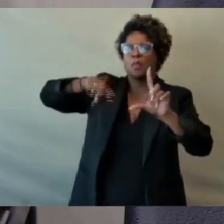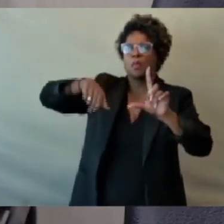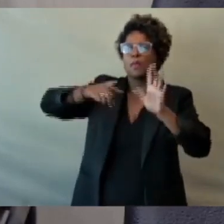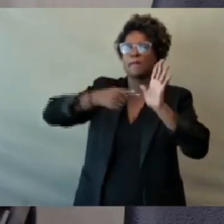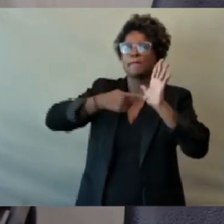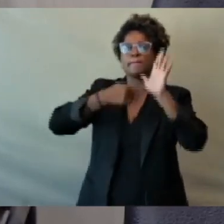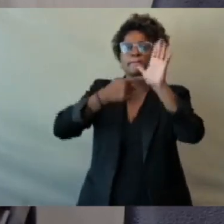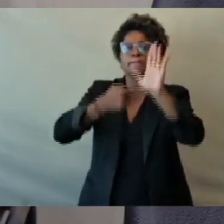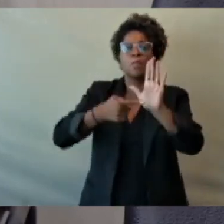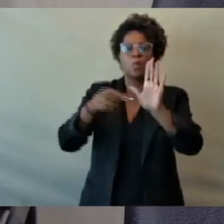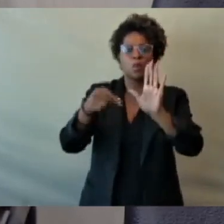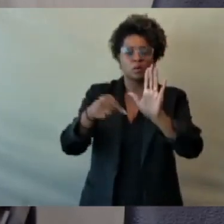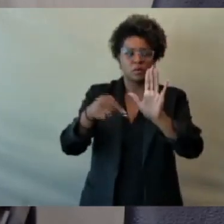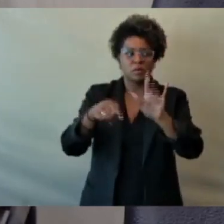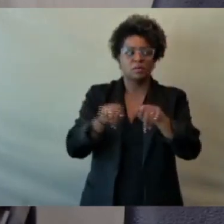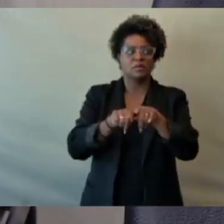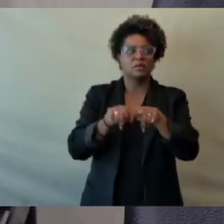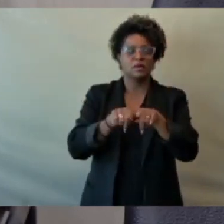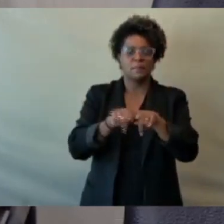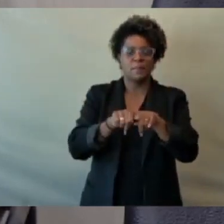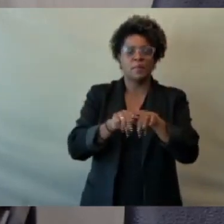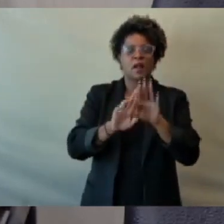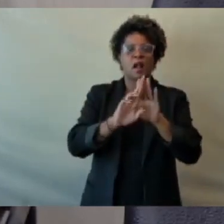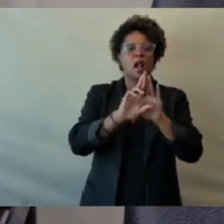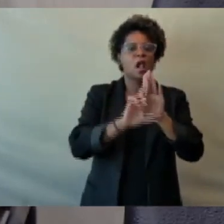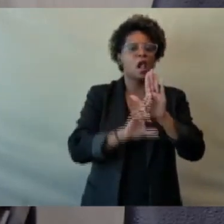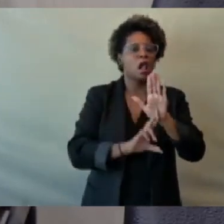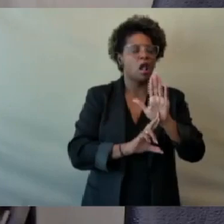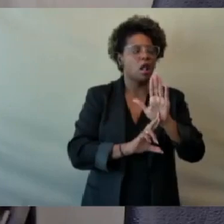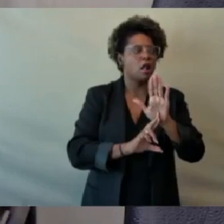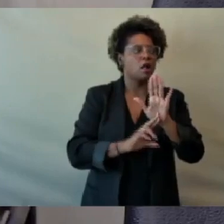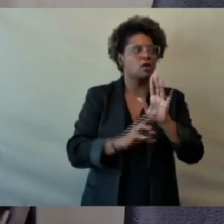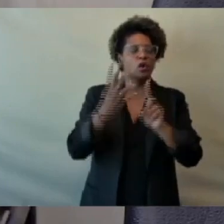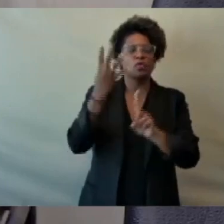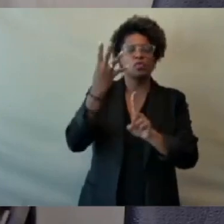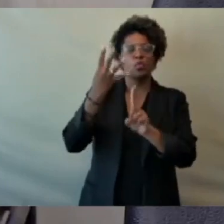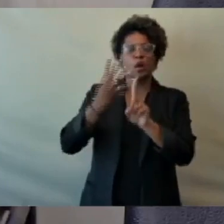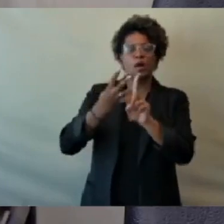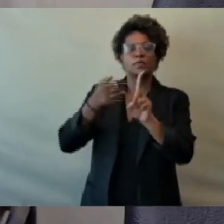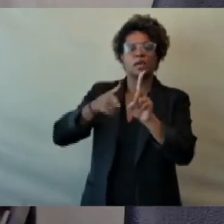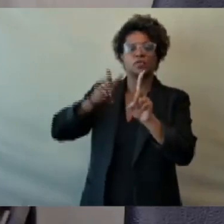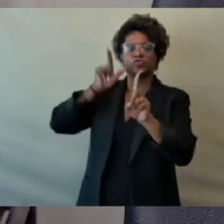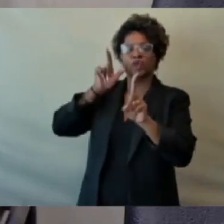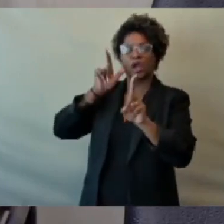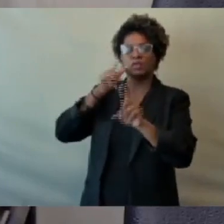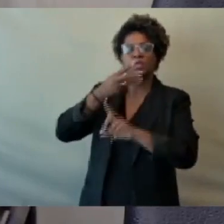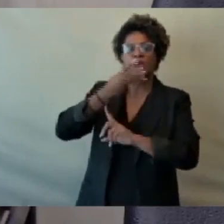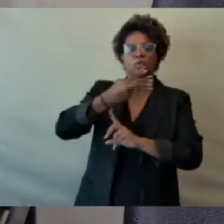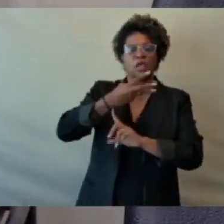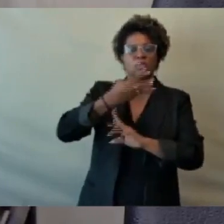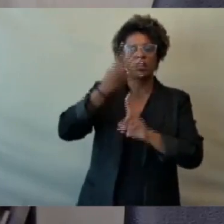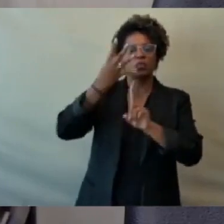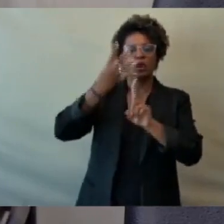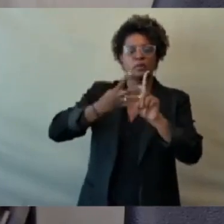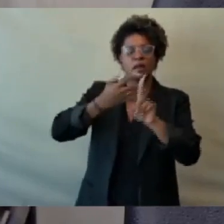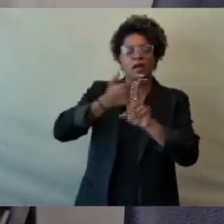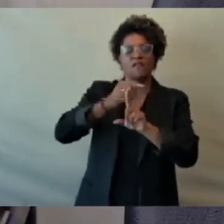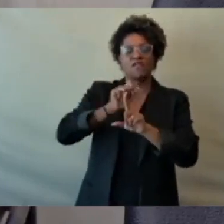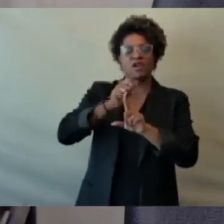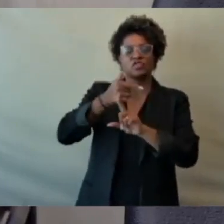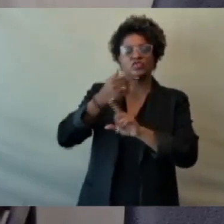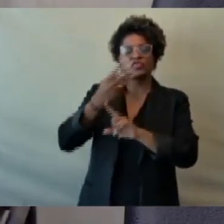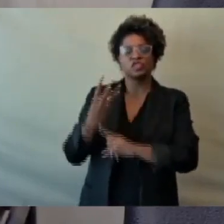O relatório do quadrimestre anterior, terceiro quadrimestre de 2023, elaborado pela Secretaria Municipal de Saúde.